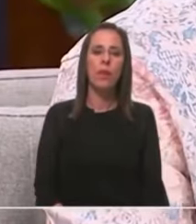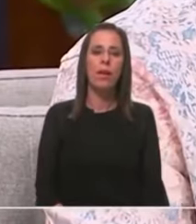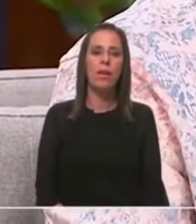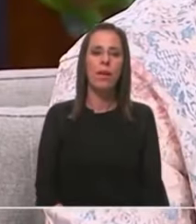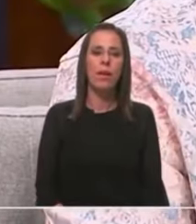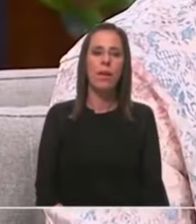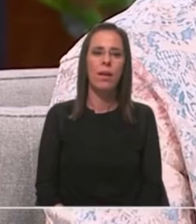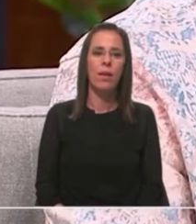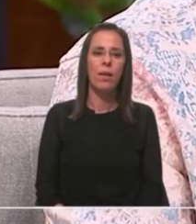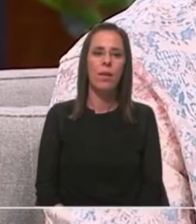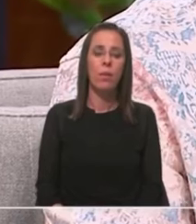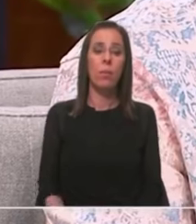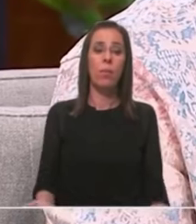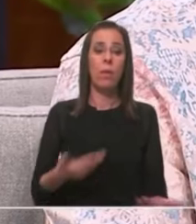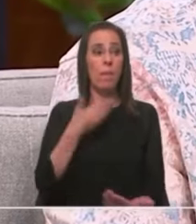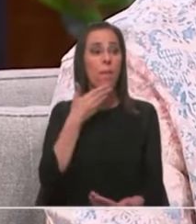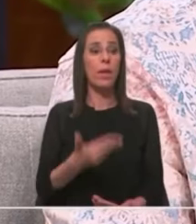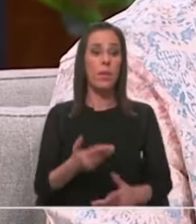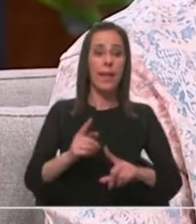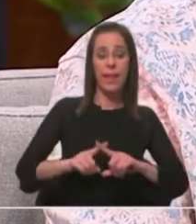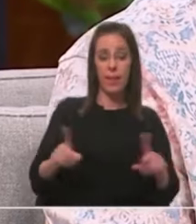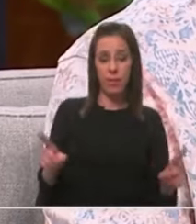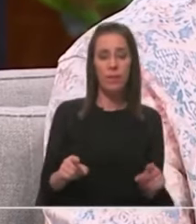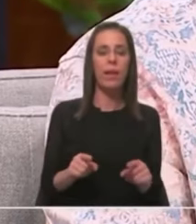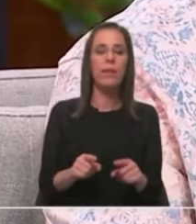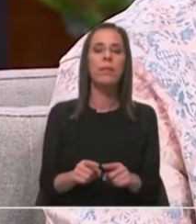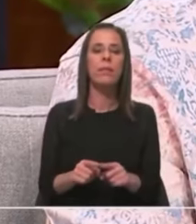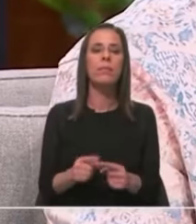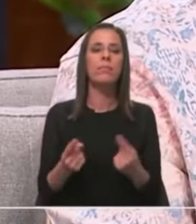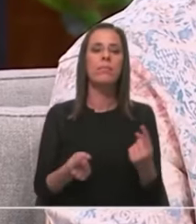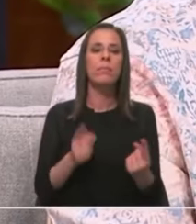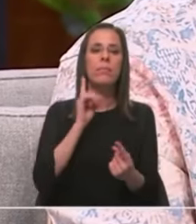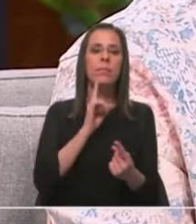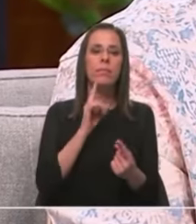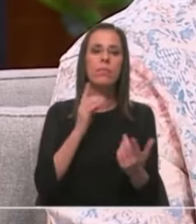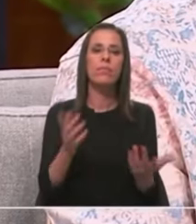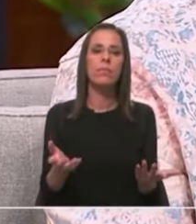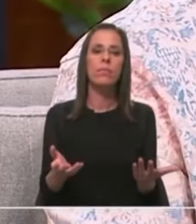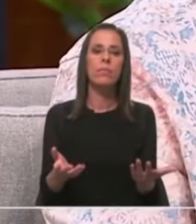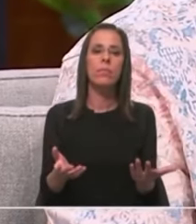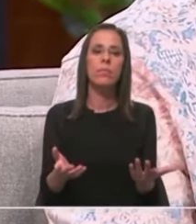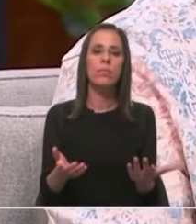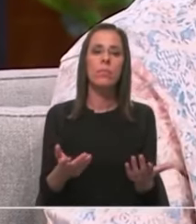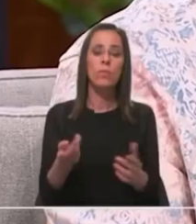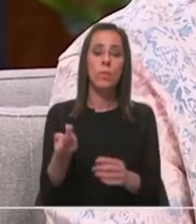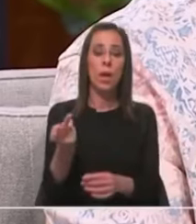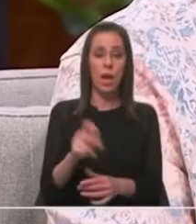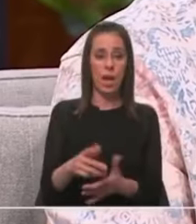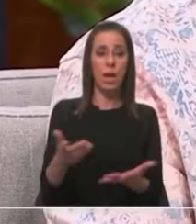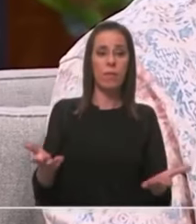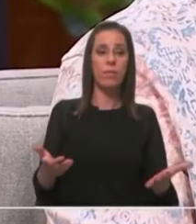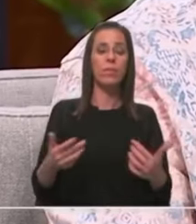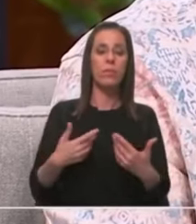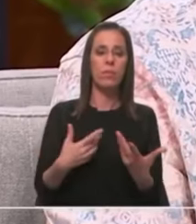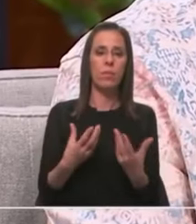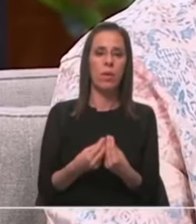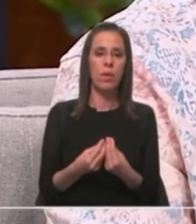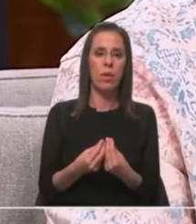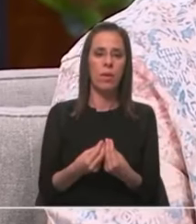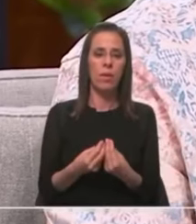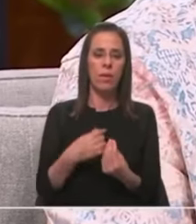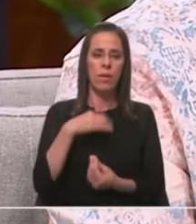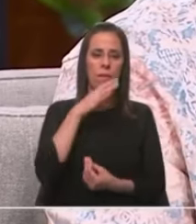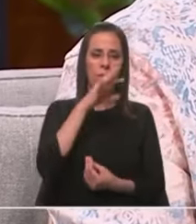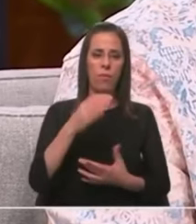Gostei imenso. É uma experiência diferente, é algo importante que surgiu, juntamente com a